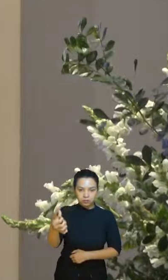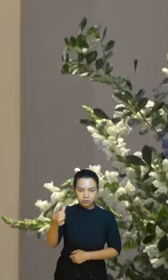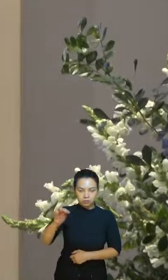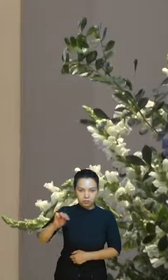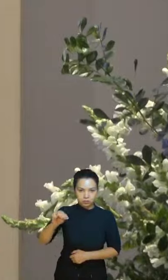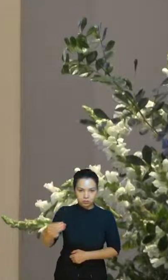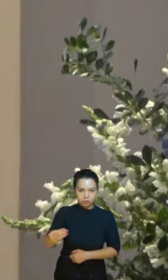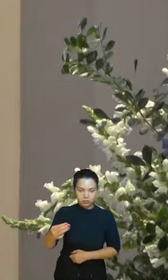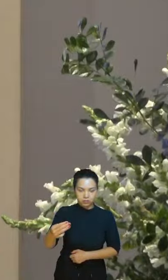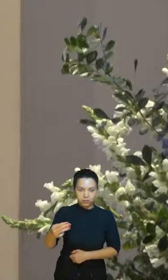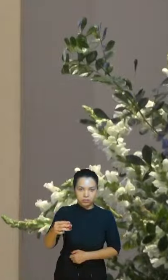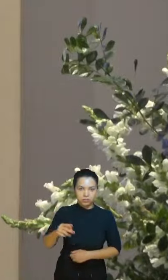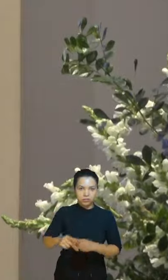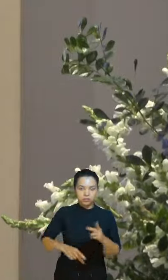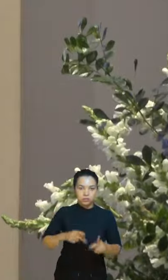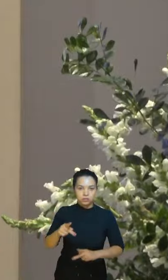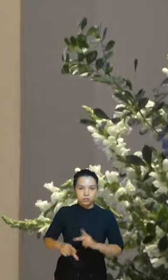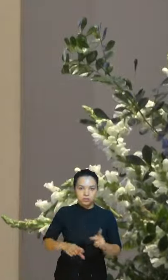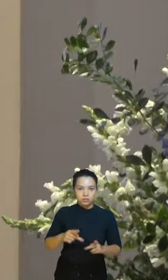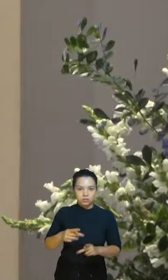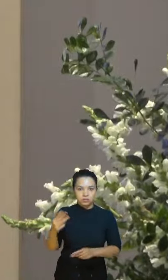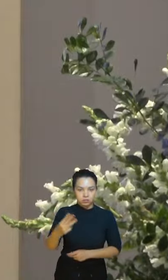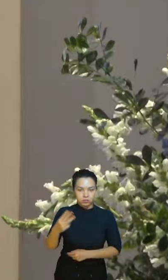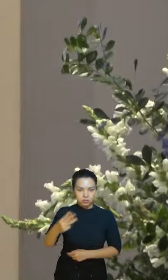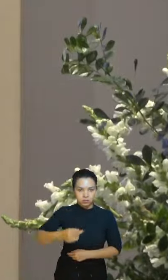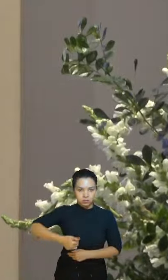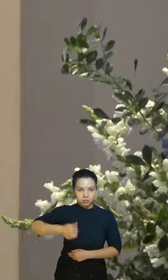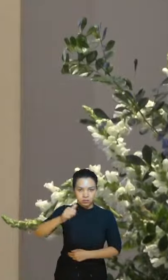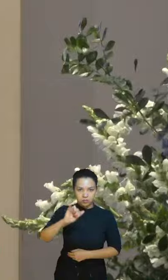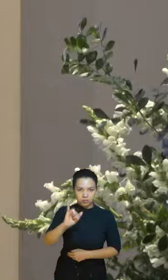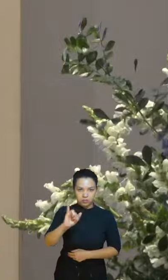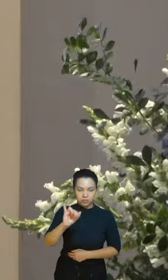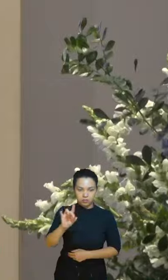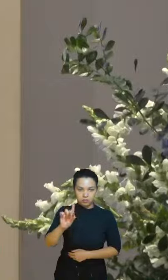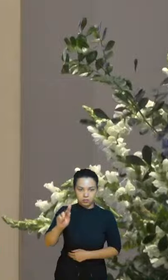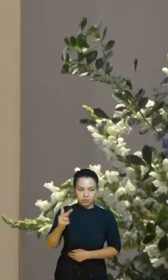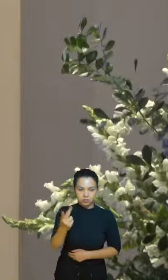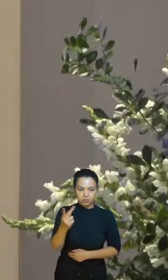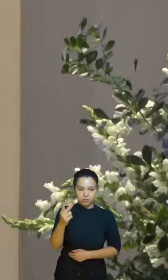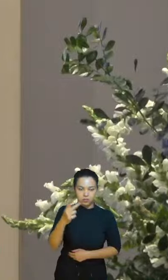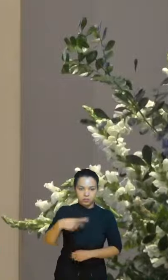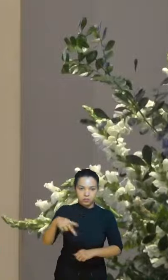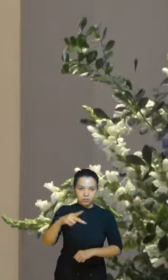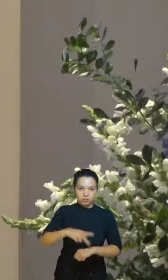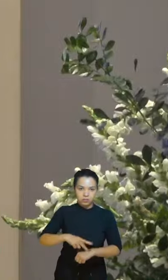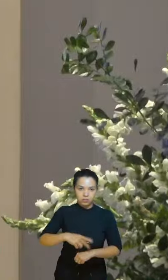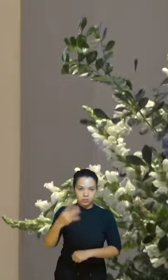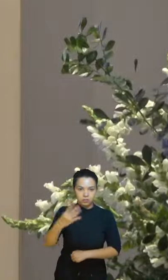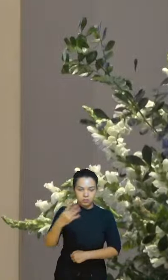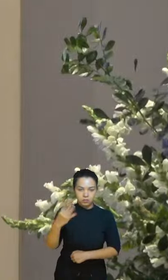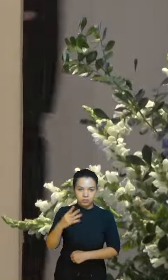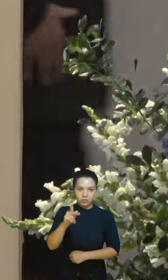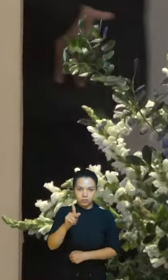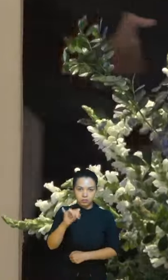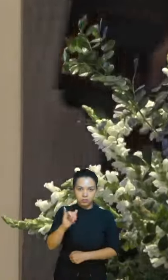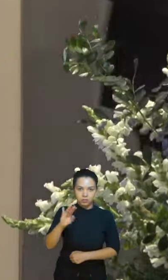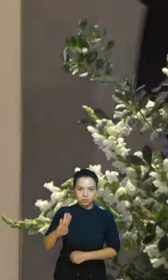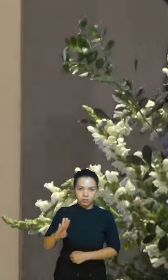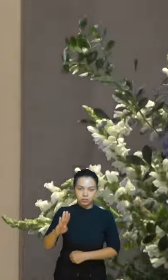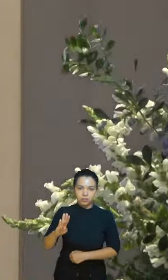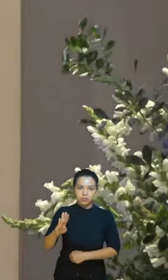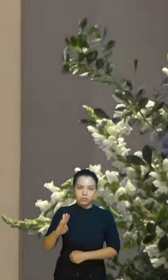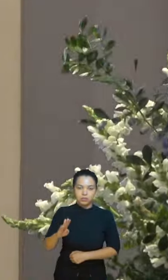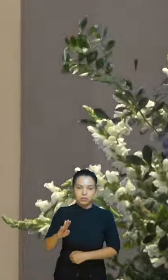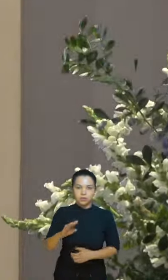habitantes terceiro melhor IDH do país quarto Pib per capita e uma divisão